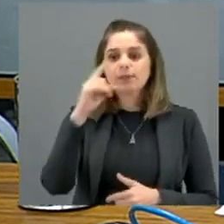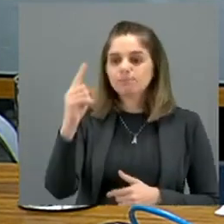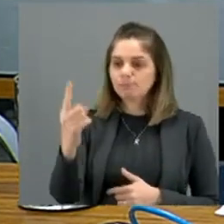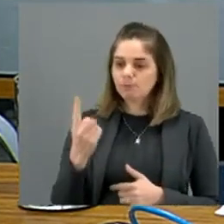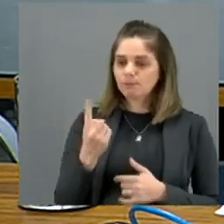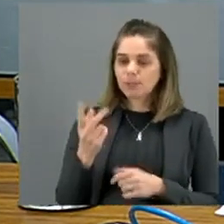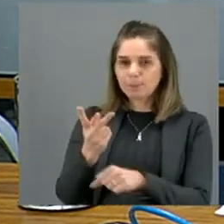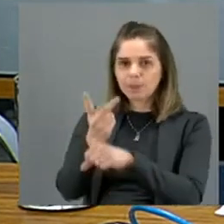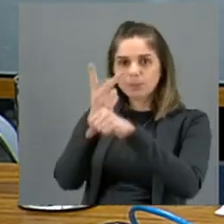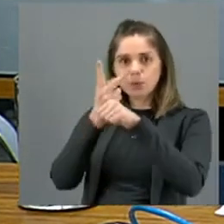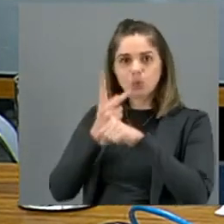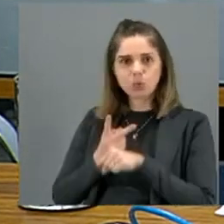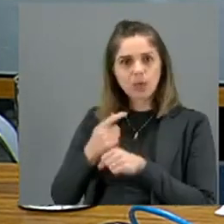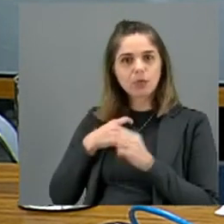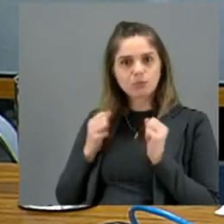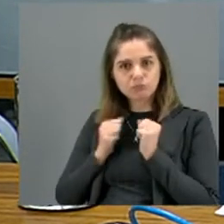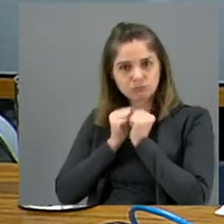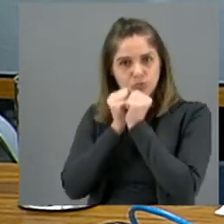Eu fui até o fórum com ela.